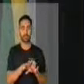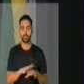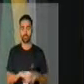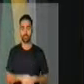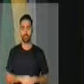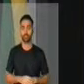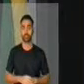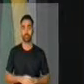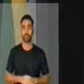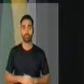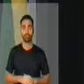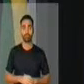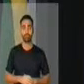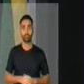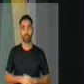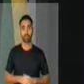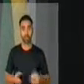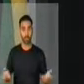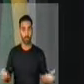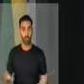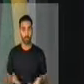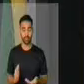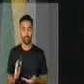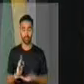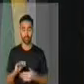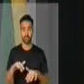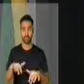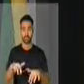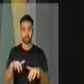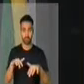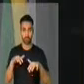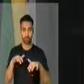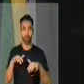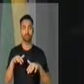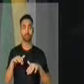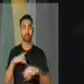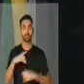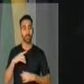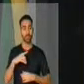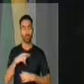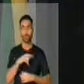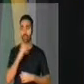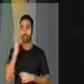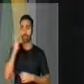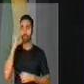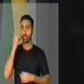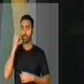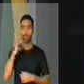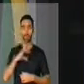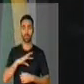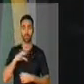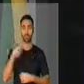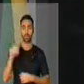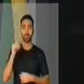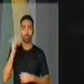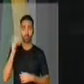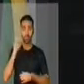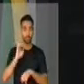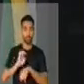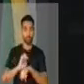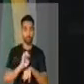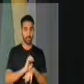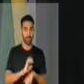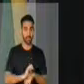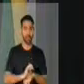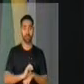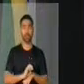que, diante dessa audiência pública, deputado Caio Nácio, aqueles parlamentares dos demais estados, porque ontem Antônio Cardeiro Arnoux